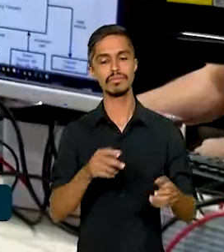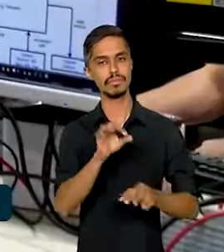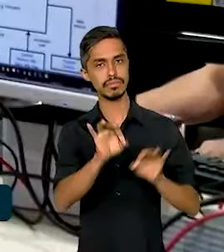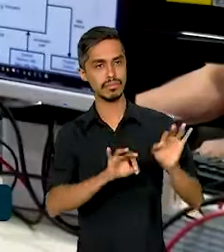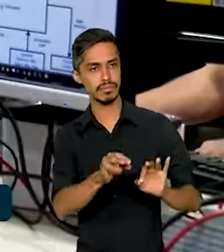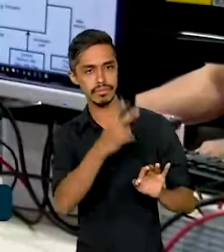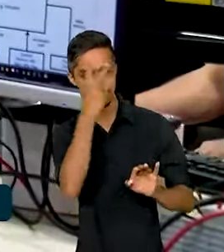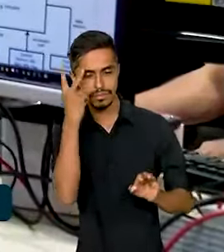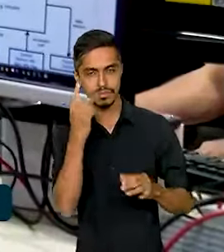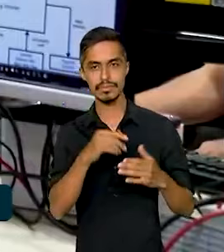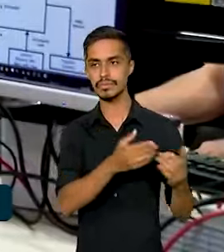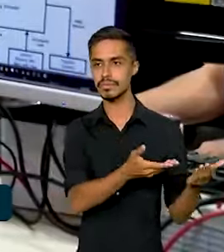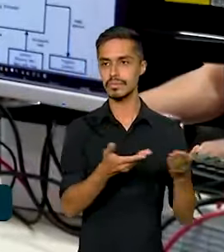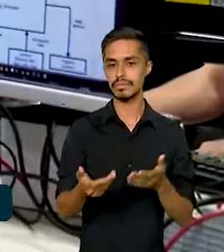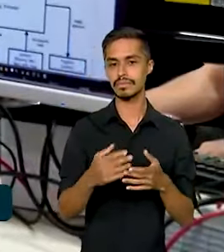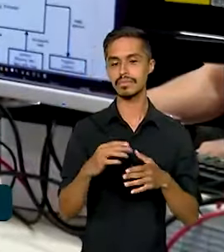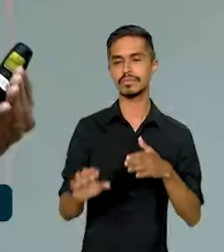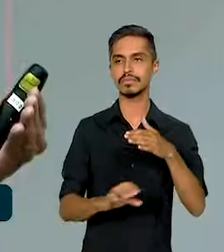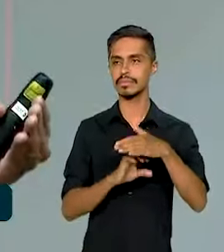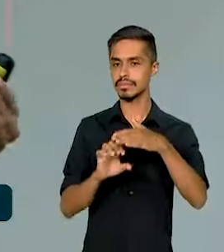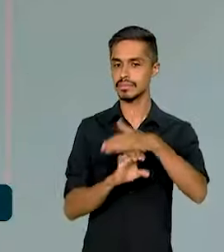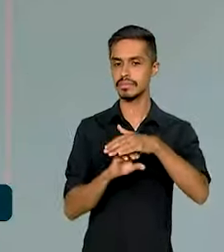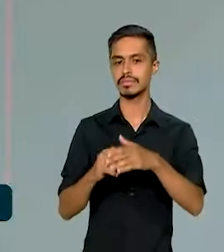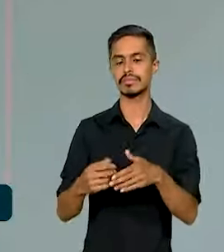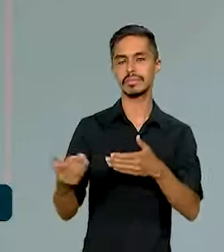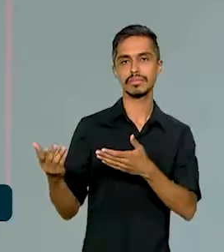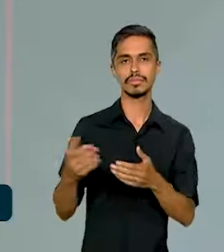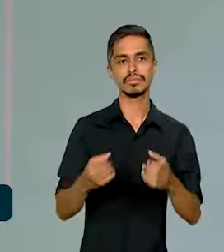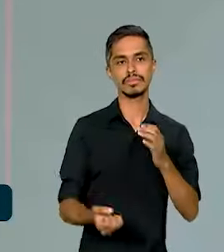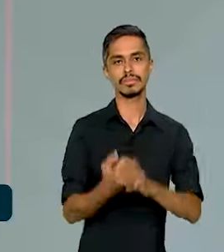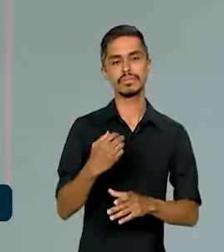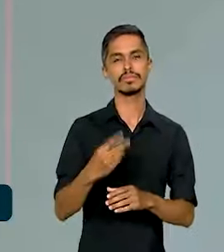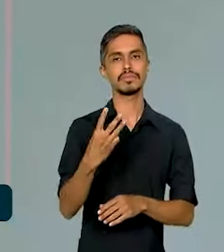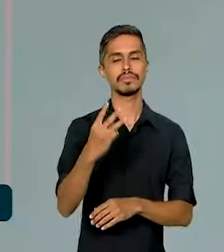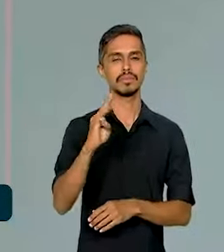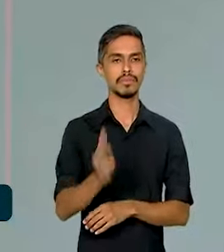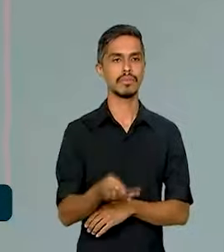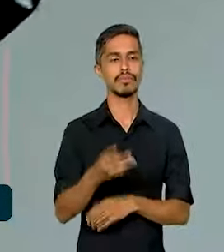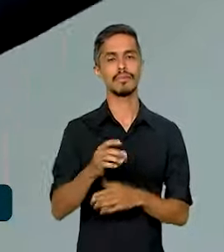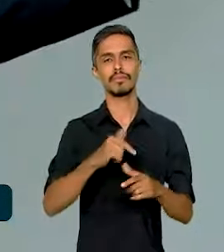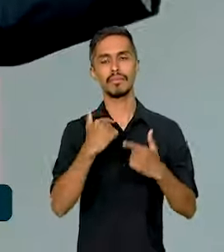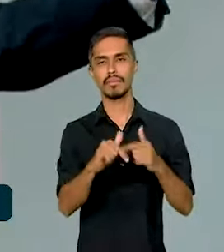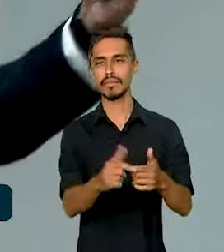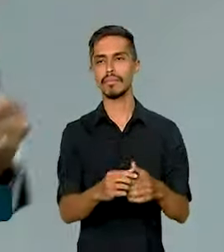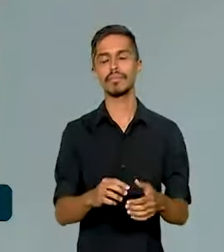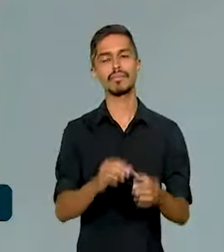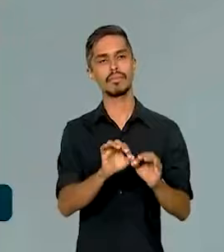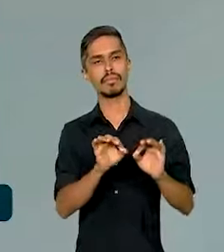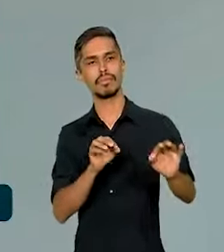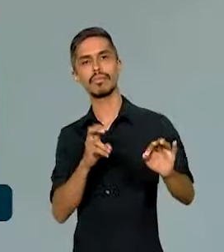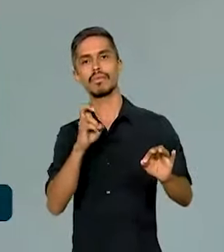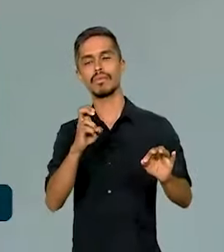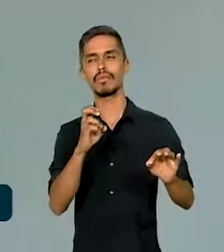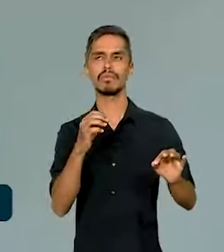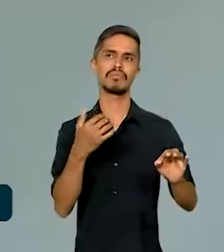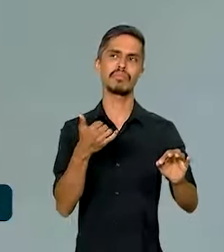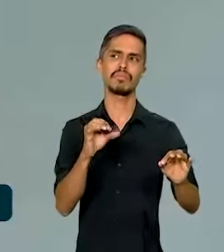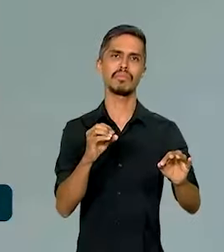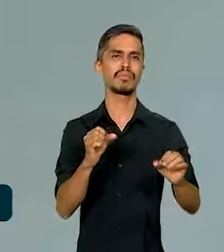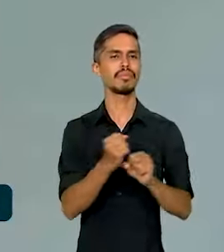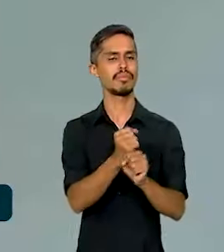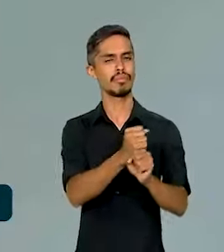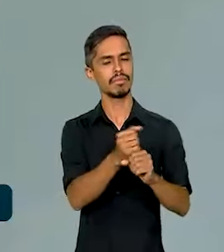que as empresas irão trazer. Gerar 2 mil empregos, 3 mil empregos, num horizonte de 5, 10 anos, isso